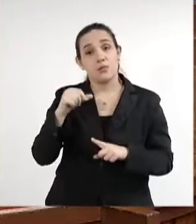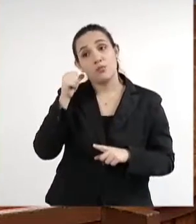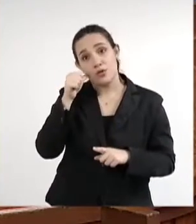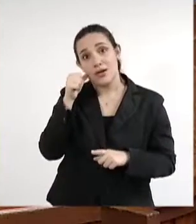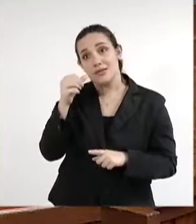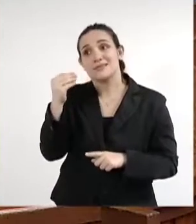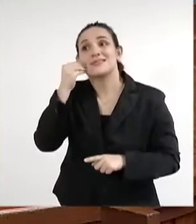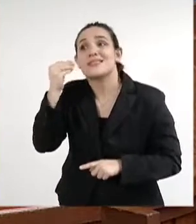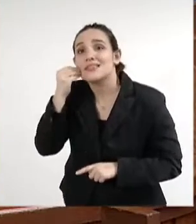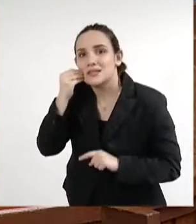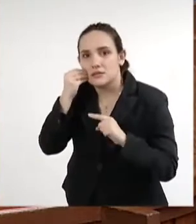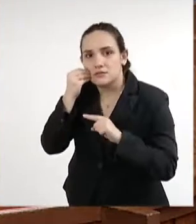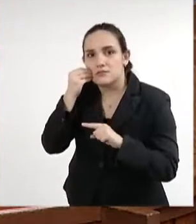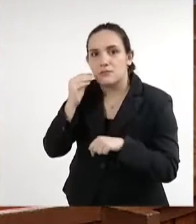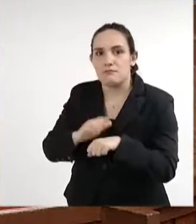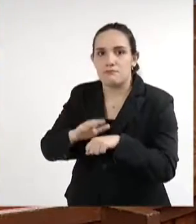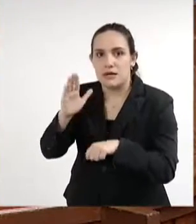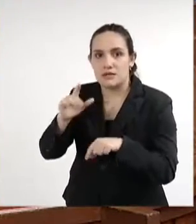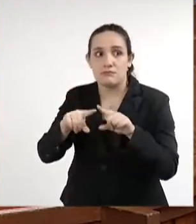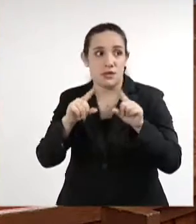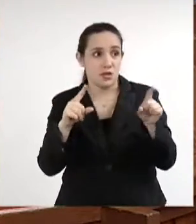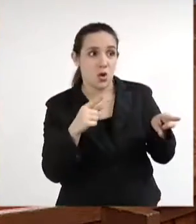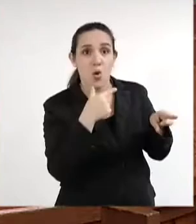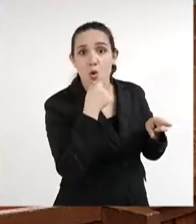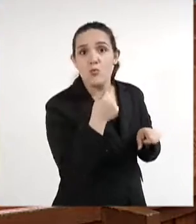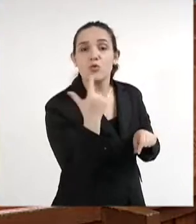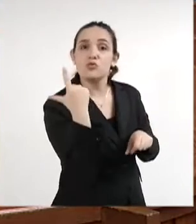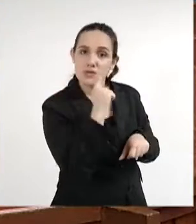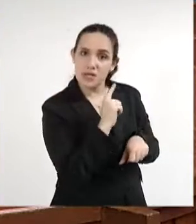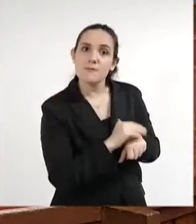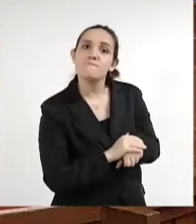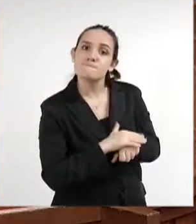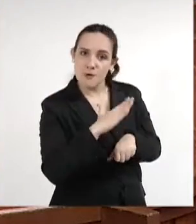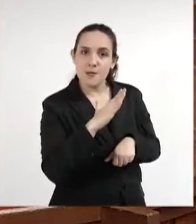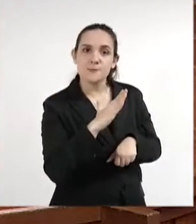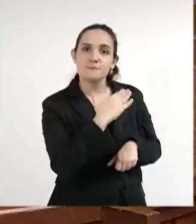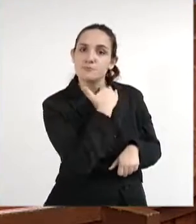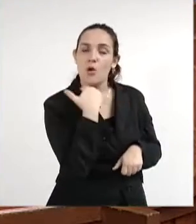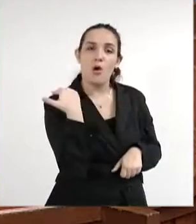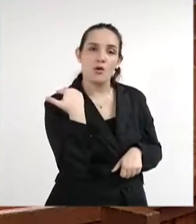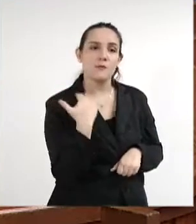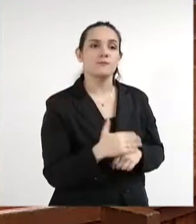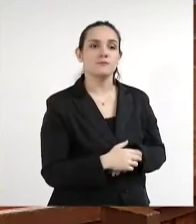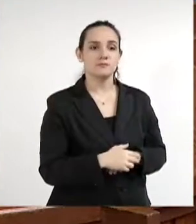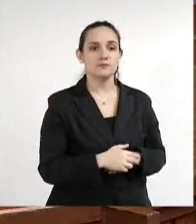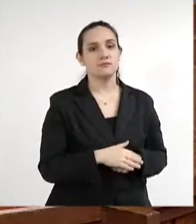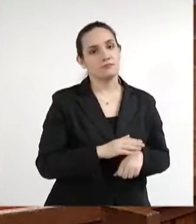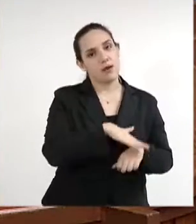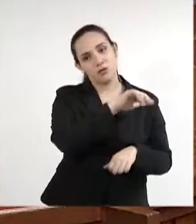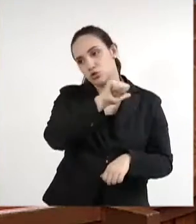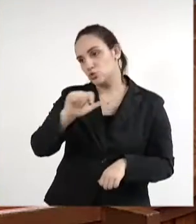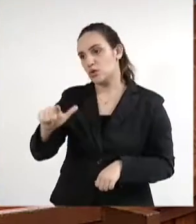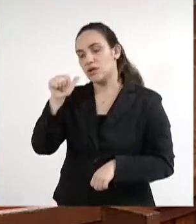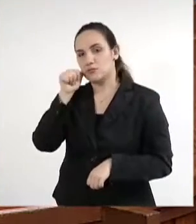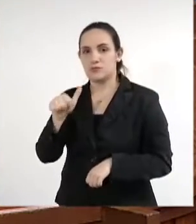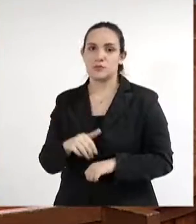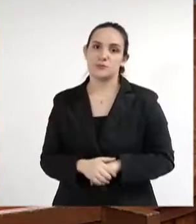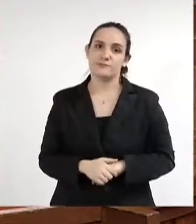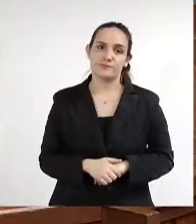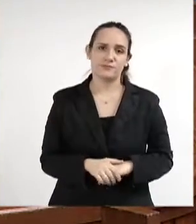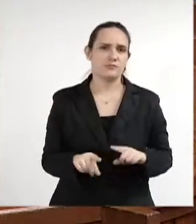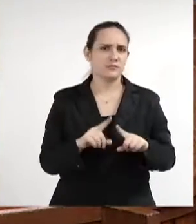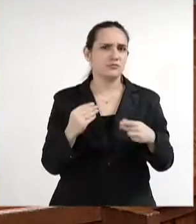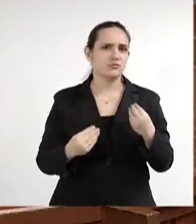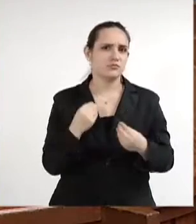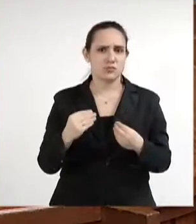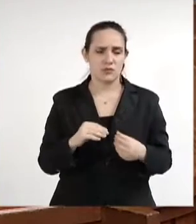mais o suicídio, mas os homens conseguem consumar mais do que as mulheres. Agora, o